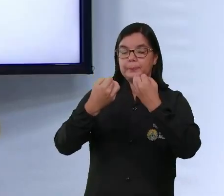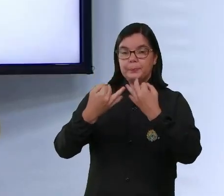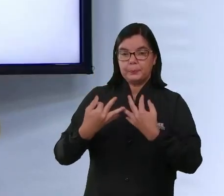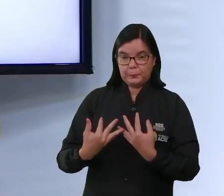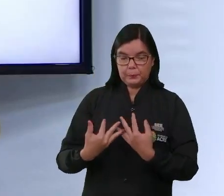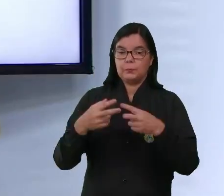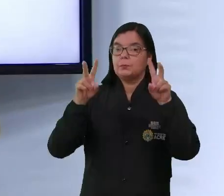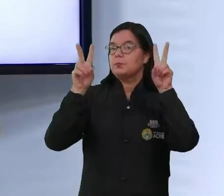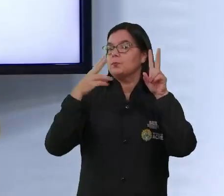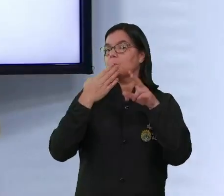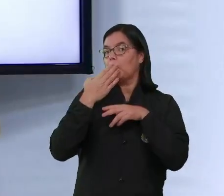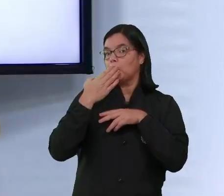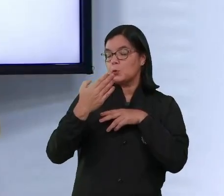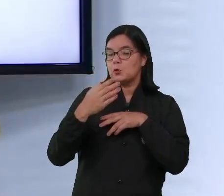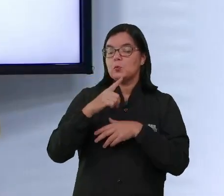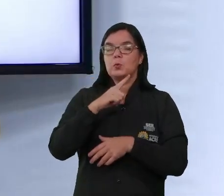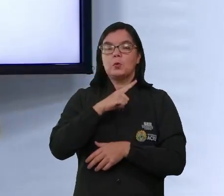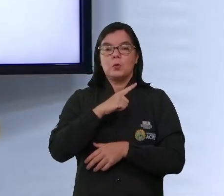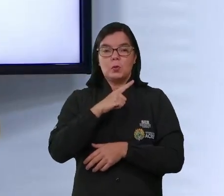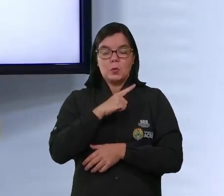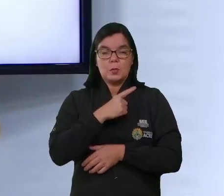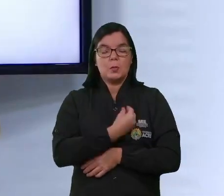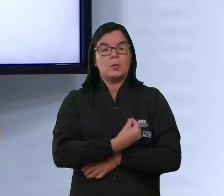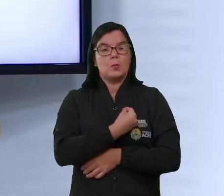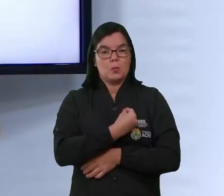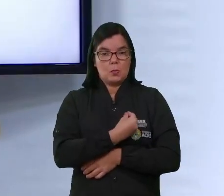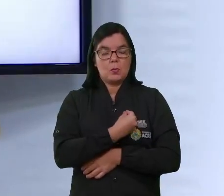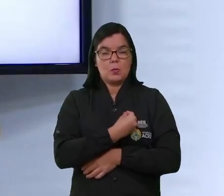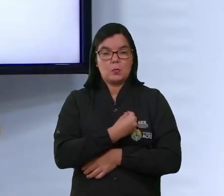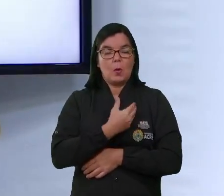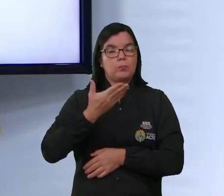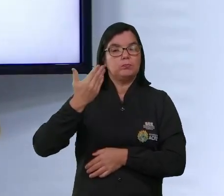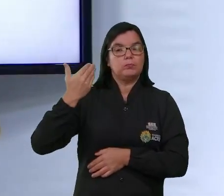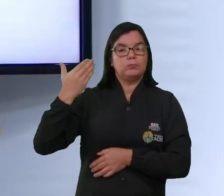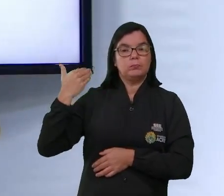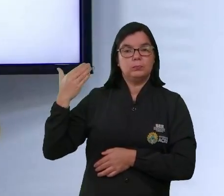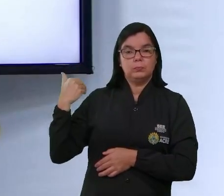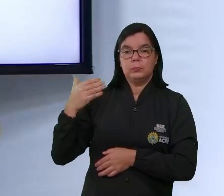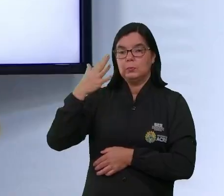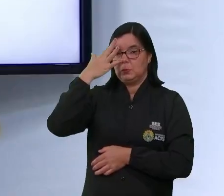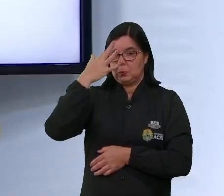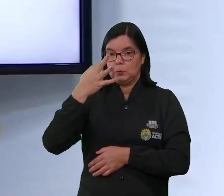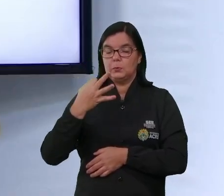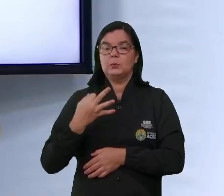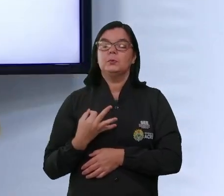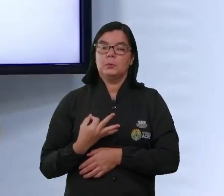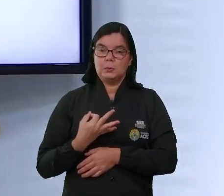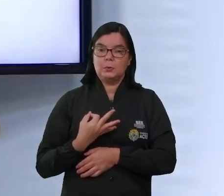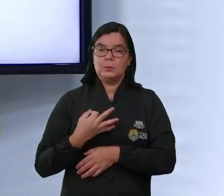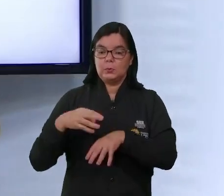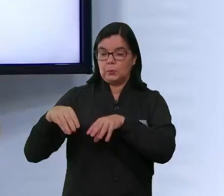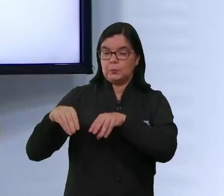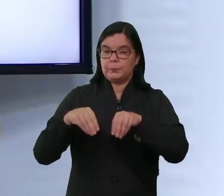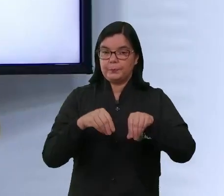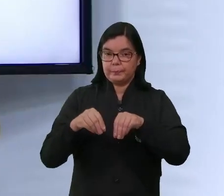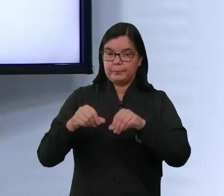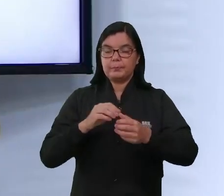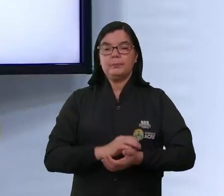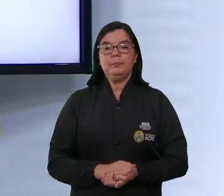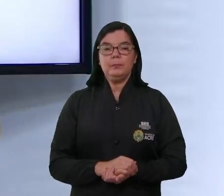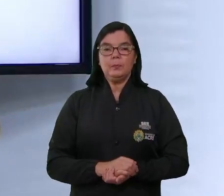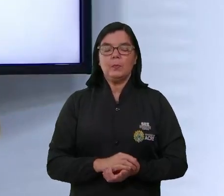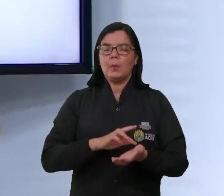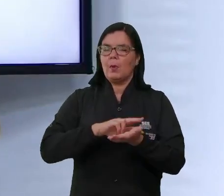os tipos que habitavam no tempo passado justamente esse território. Daí